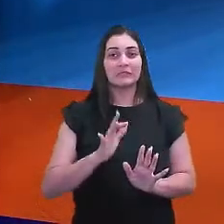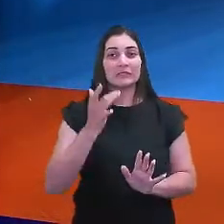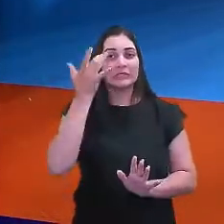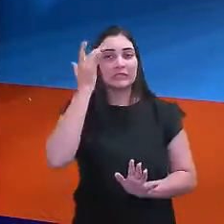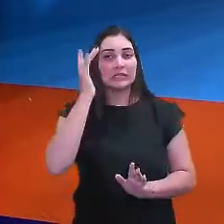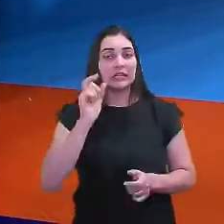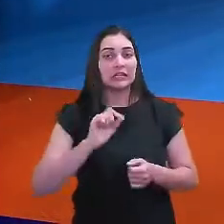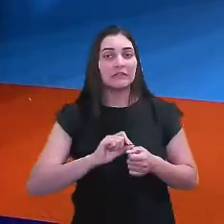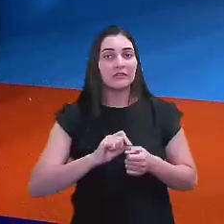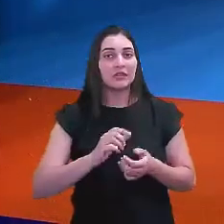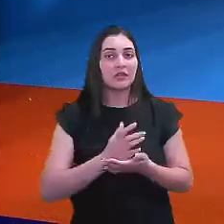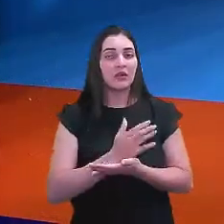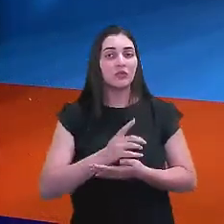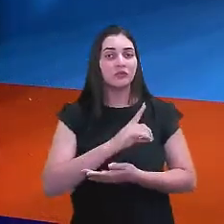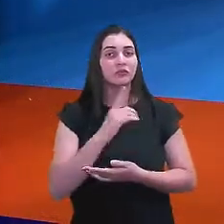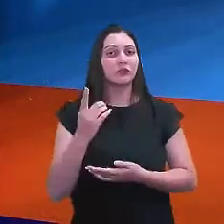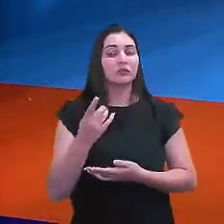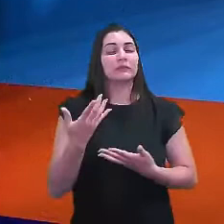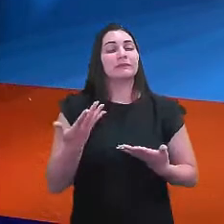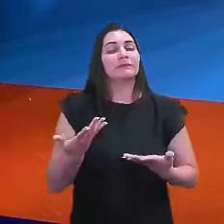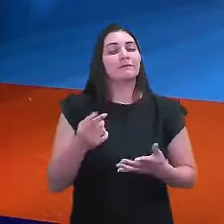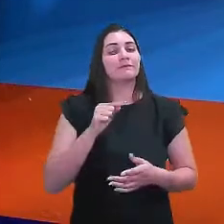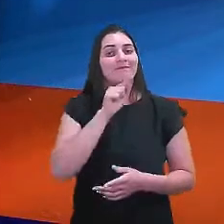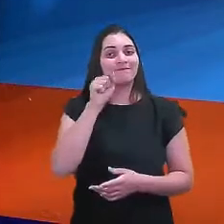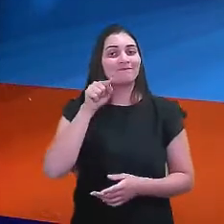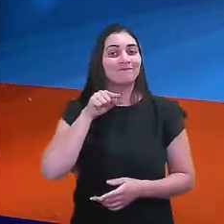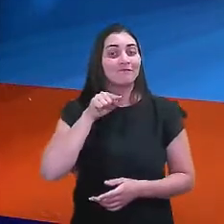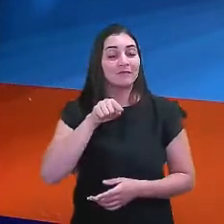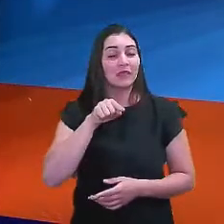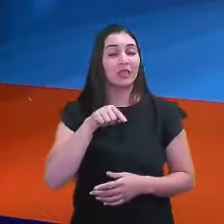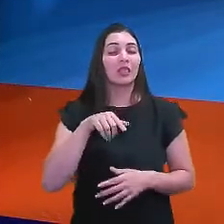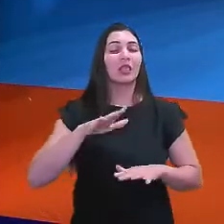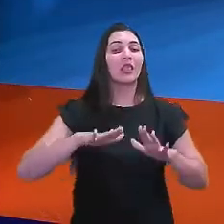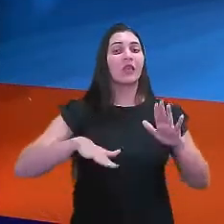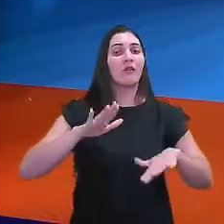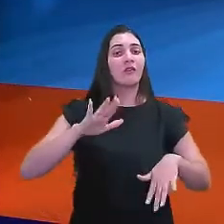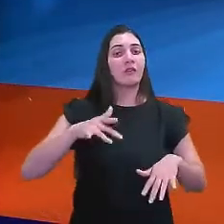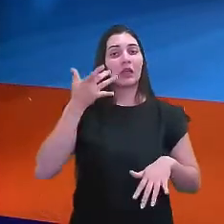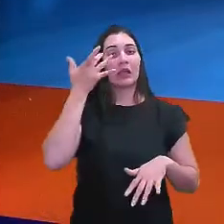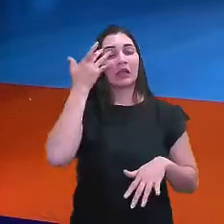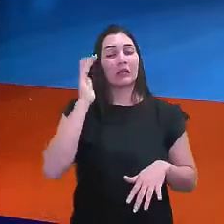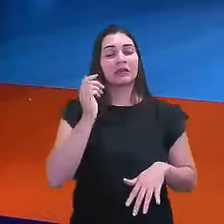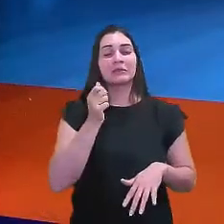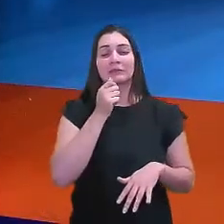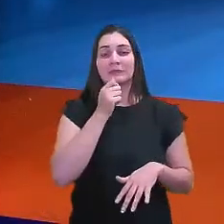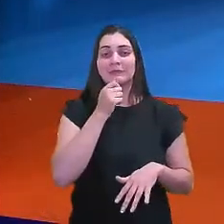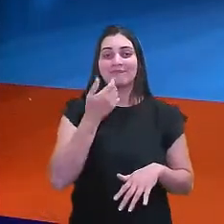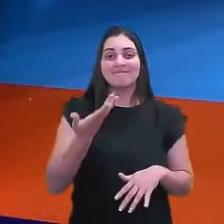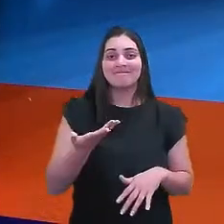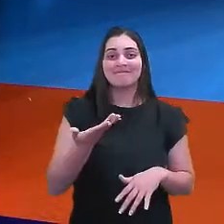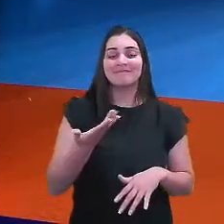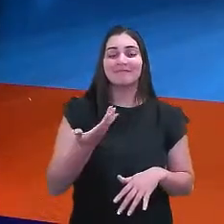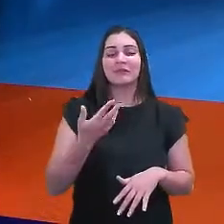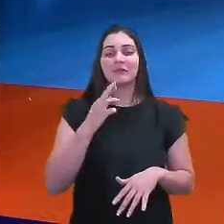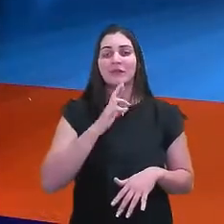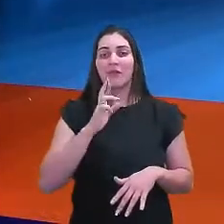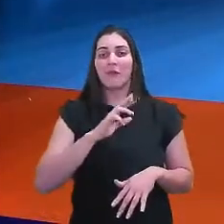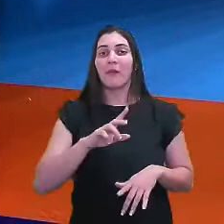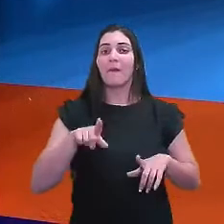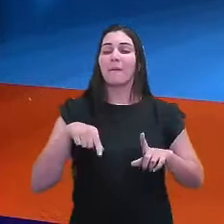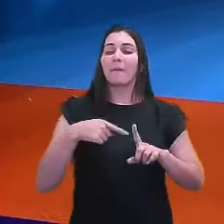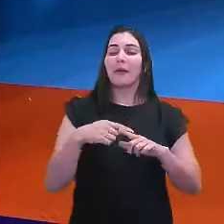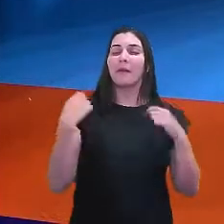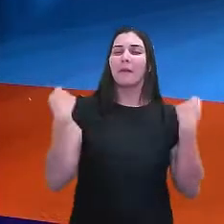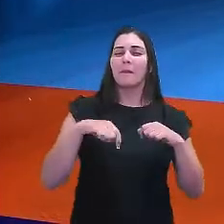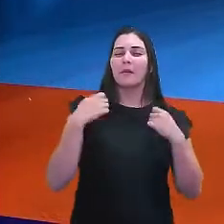algum dia? A grande questão é, essa pergunta talvez a gente ainda não sabe a resposta. Mas que há a necessidade da gente ter um